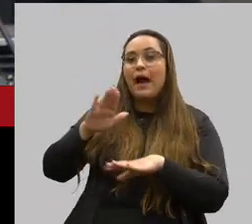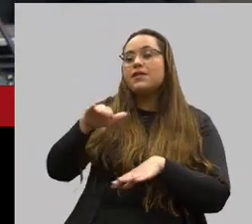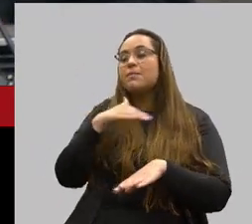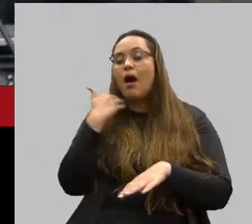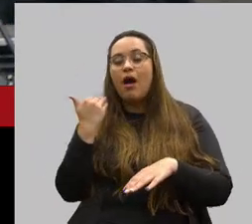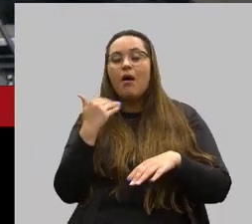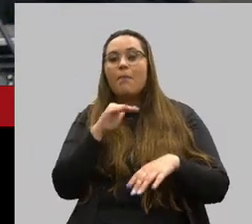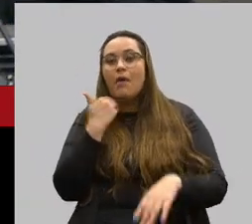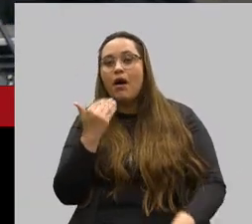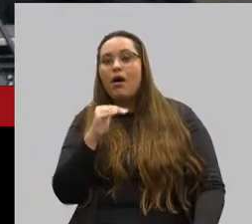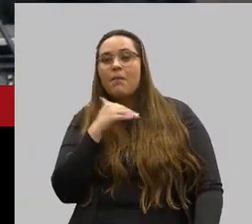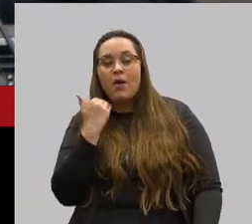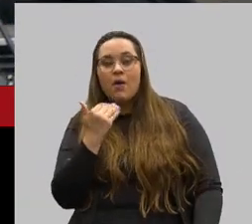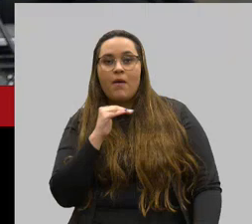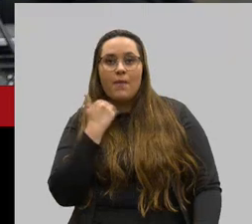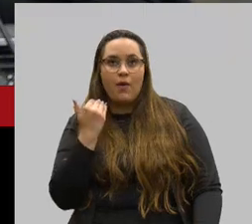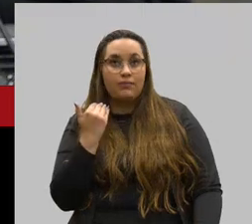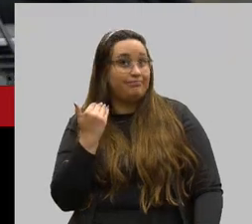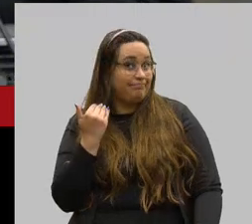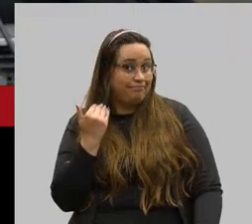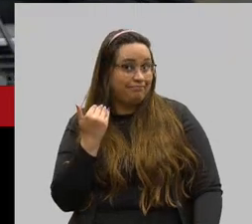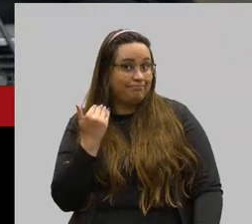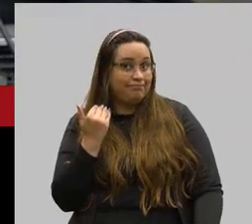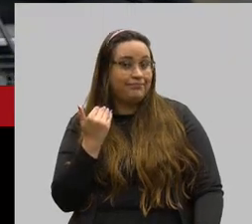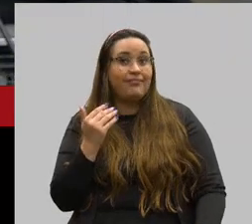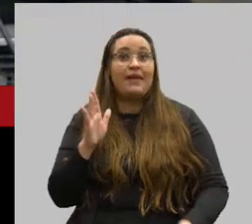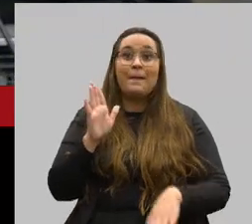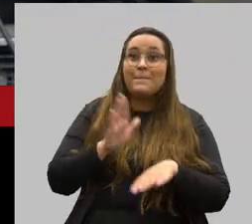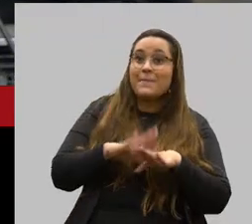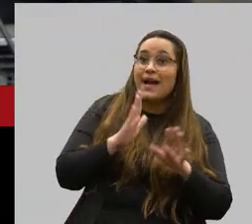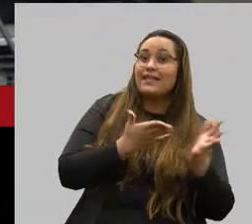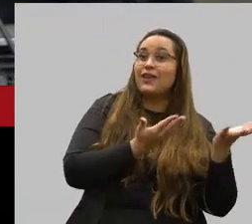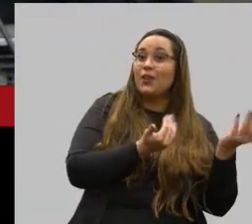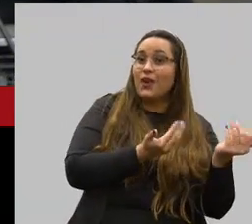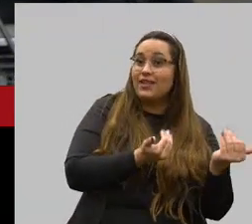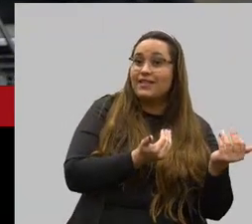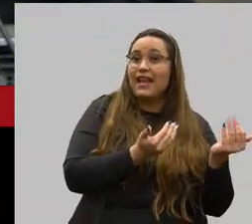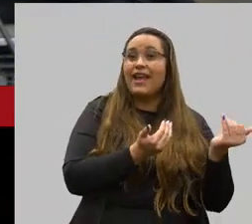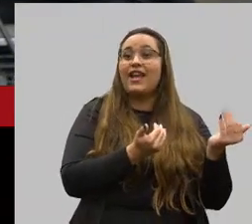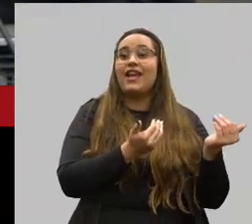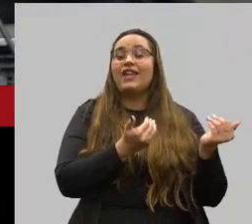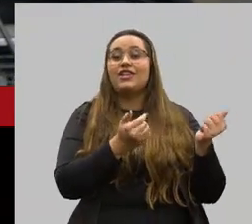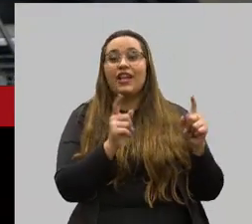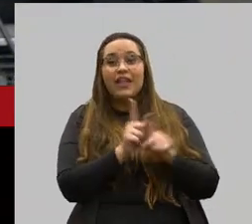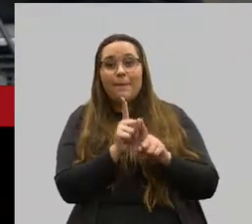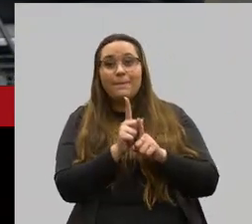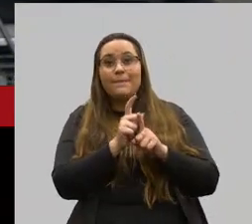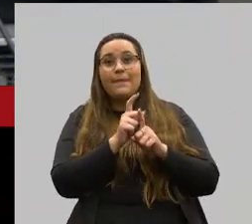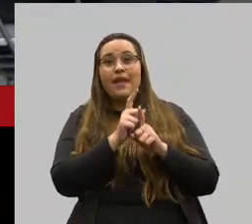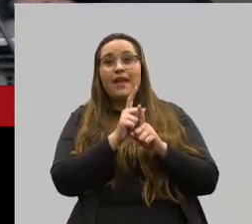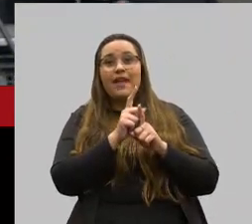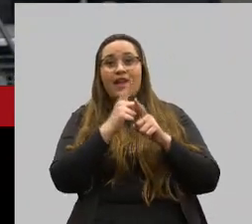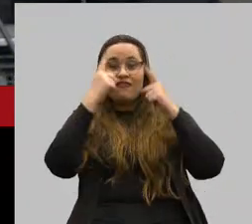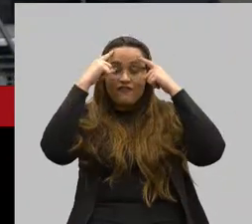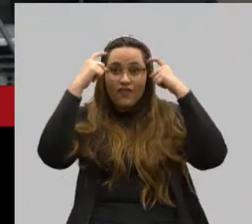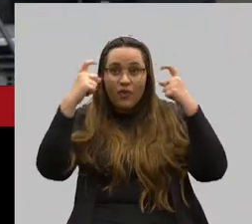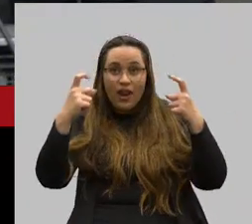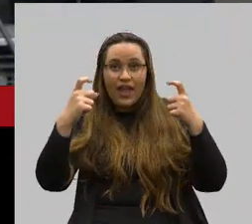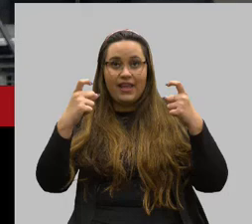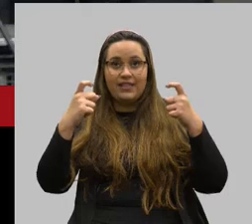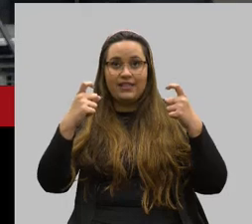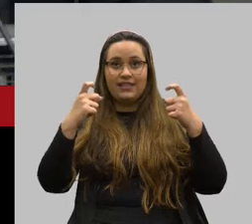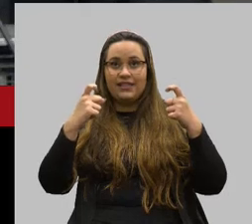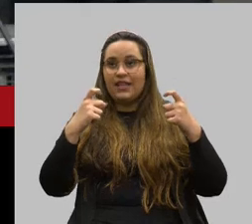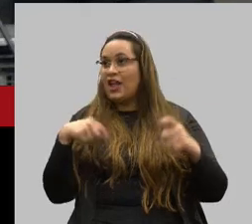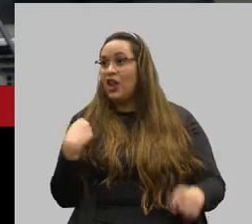de mais mulheres sendo assassinadas mais adolescentes e jovens sendo submetidas a violências violências que a gente nunca vai